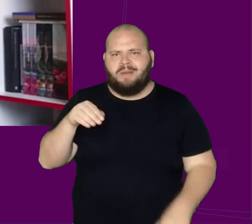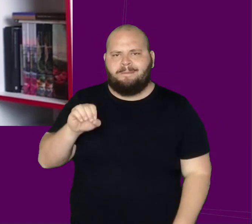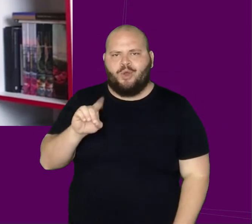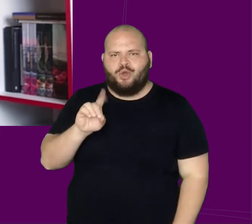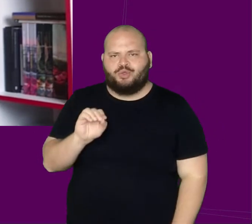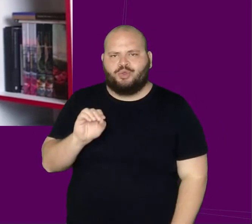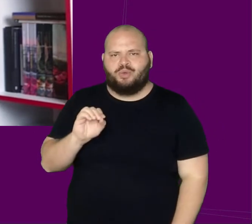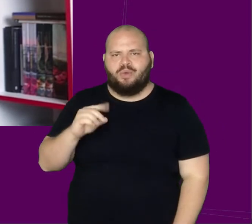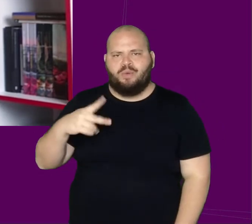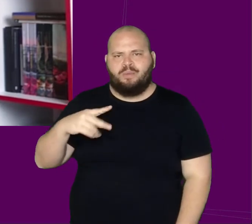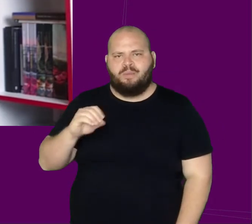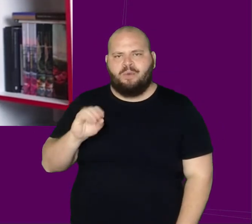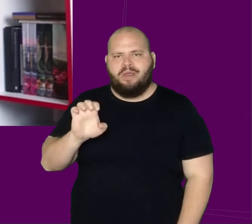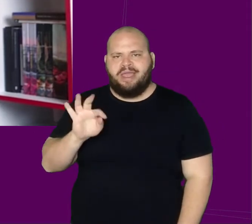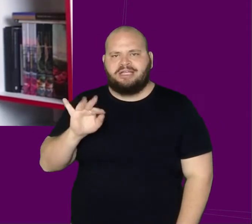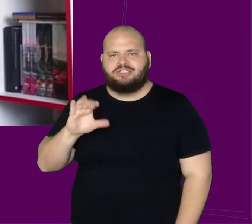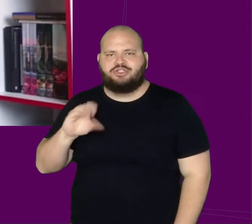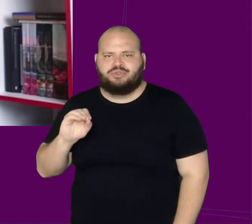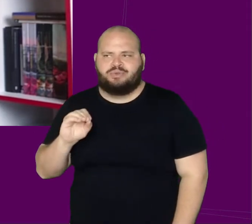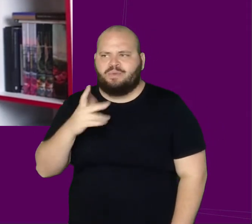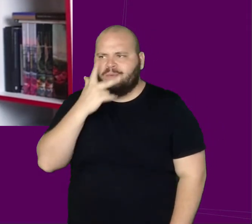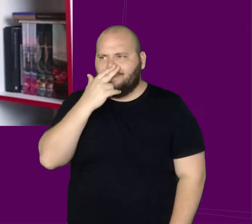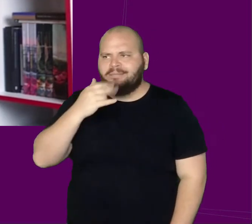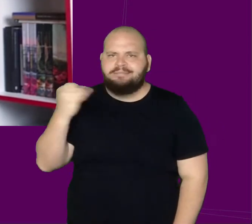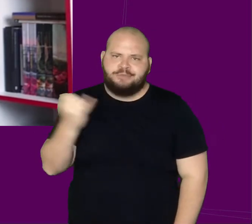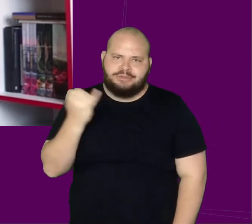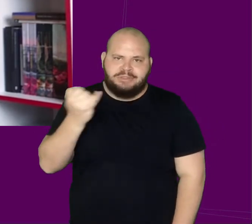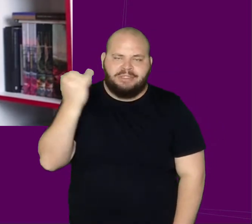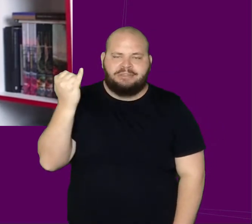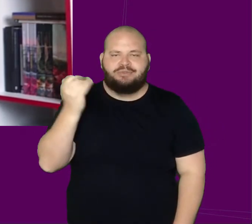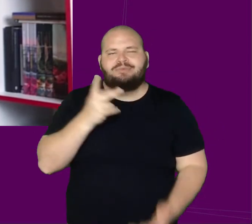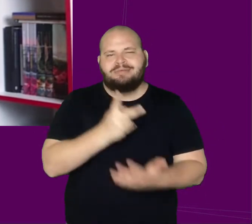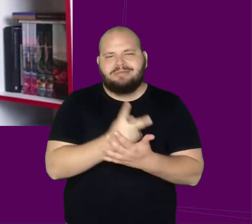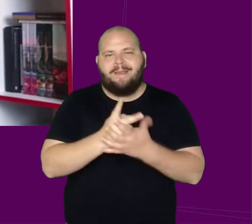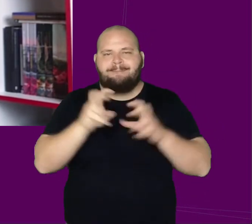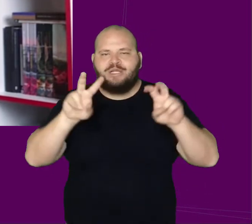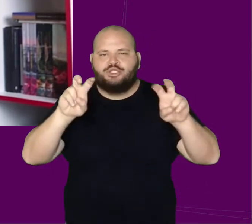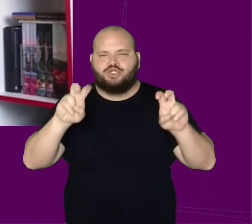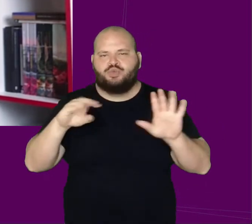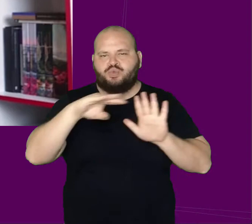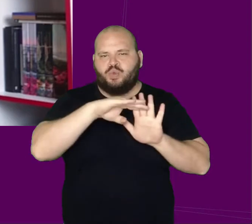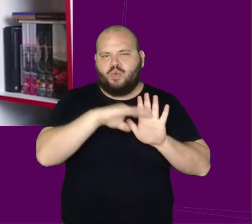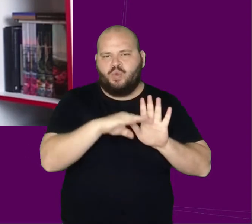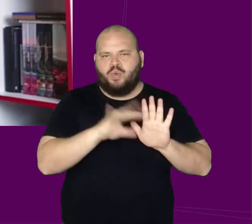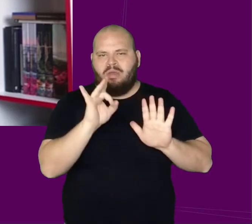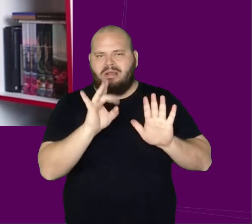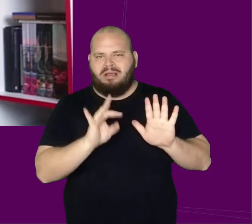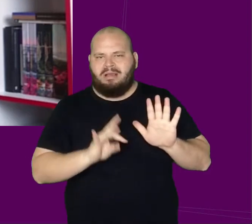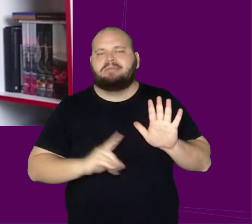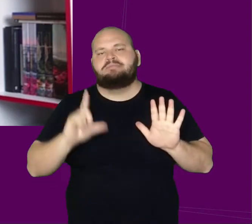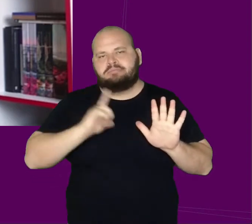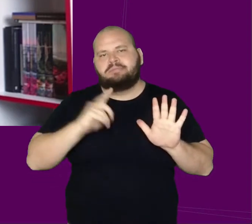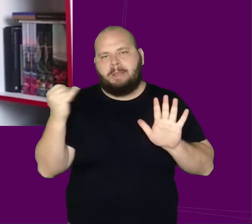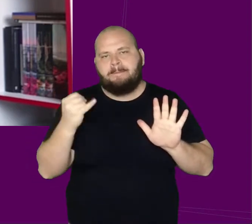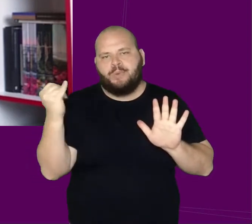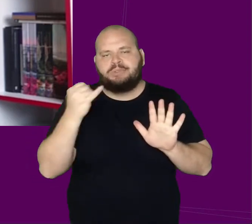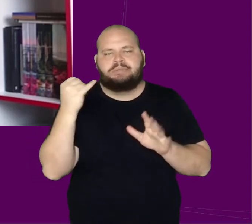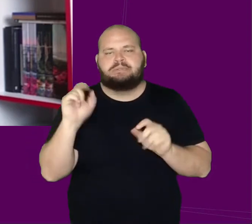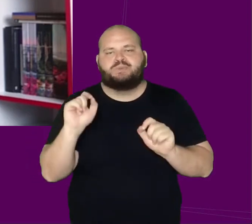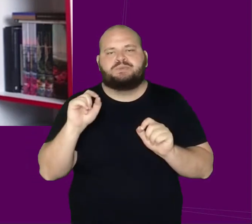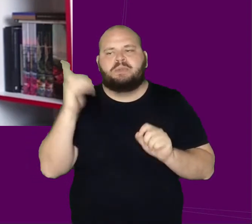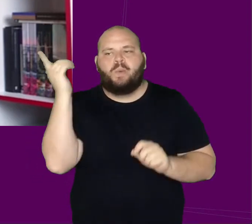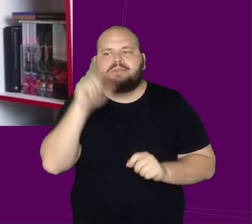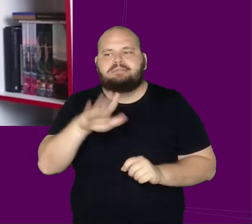poema e dessa sessão como coisas muito importantes. E todos os títulos vão ser importantes para a gente entender do que as coisas